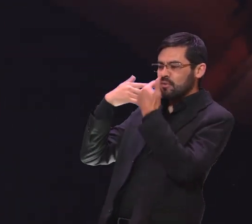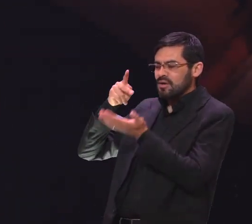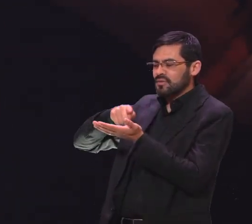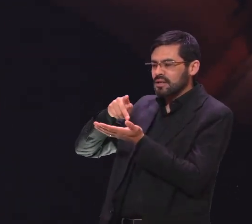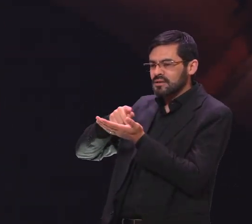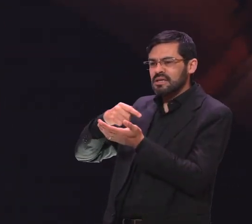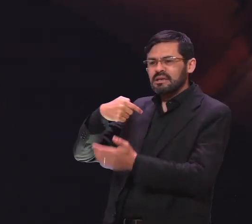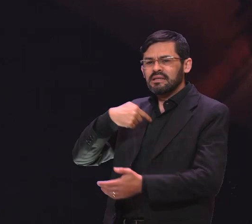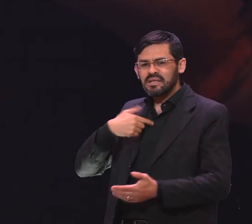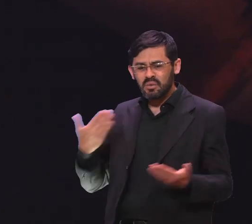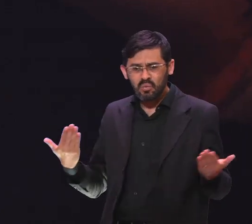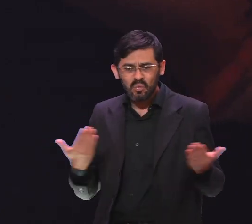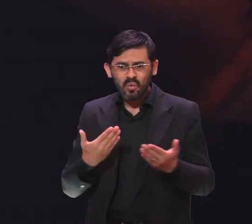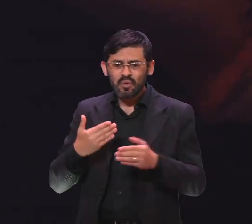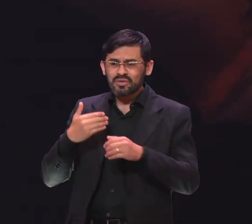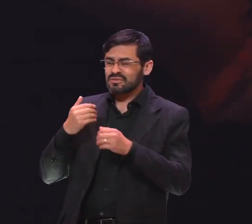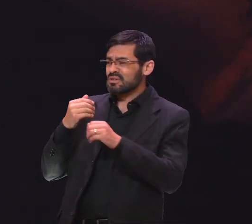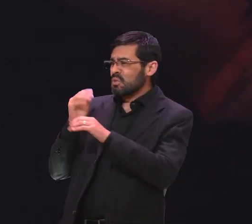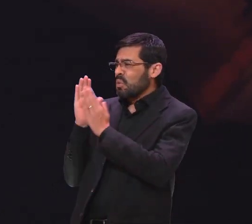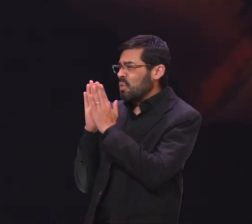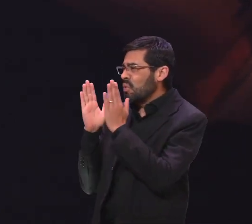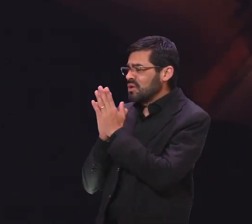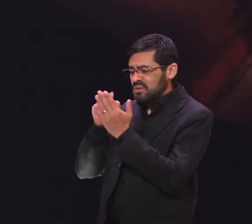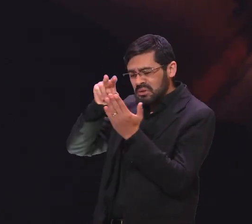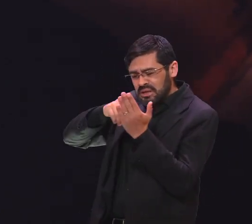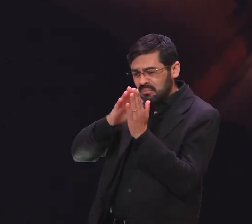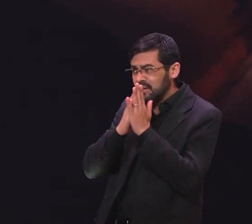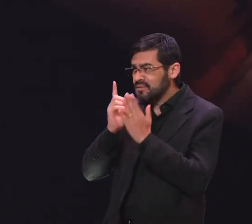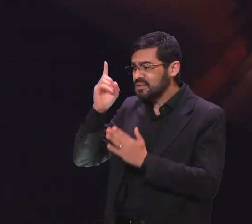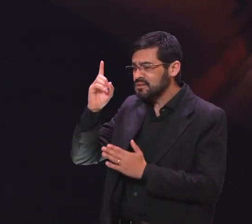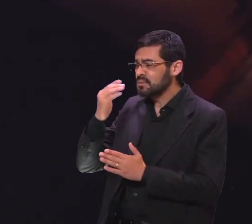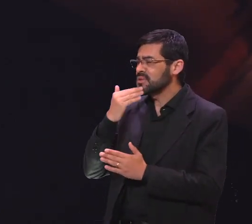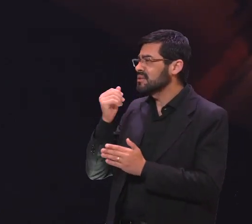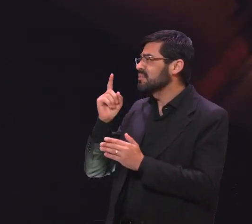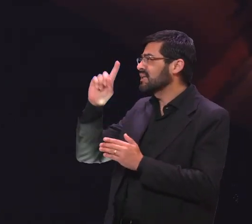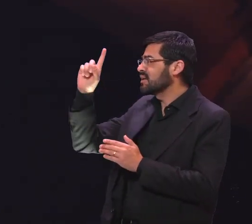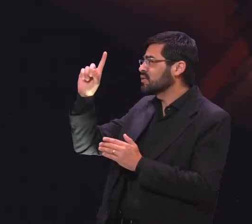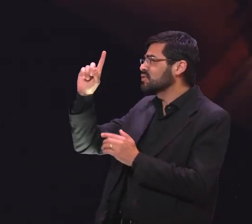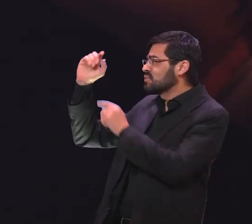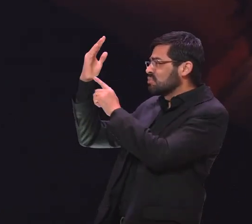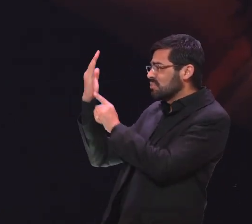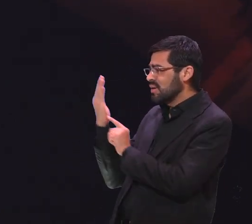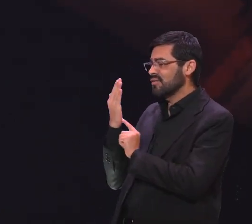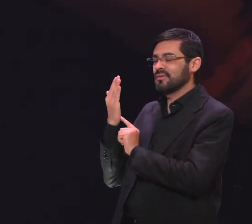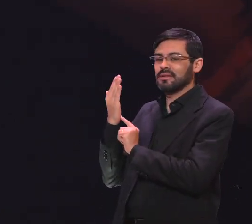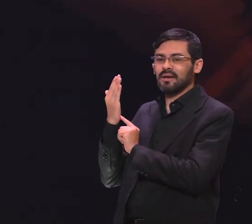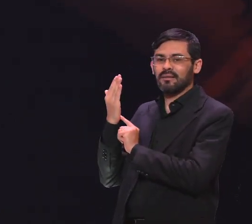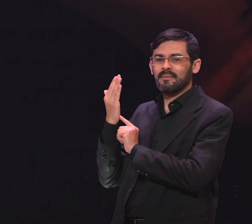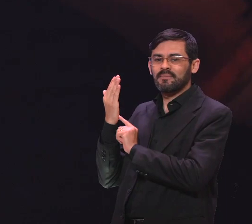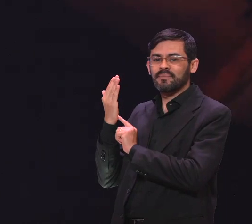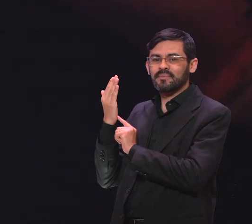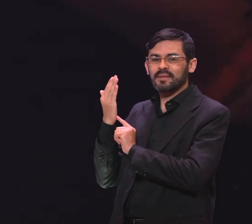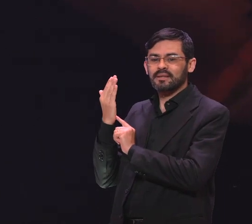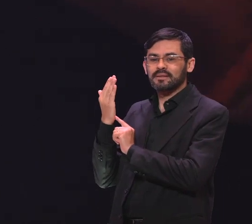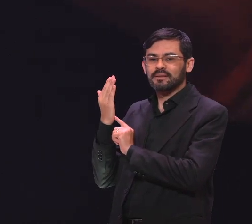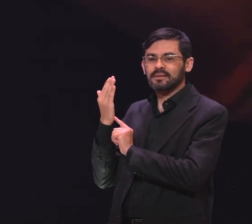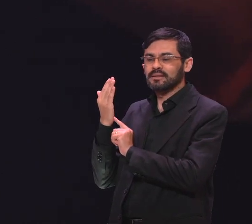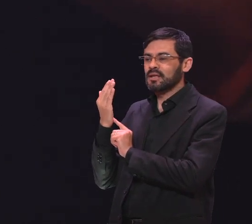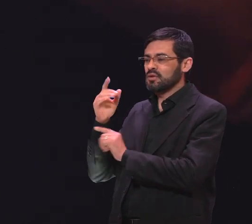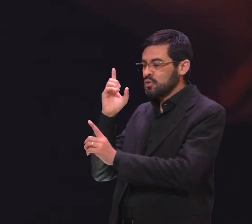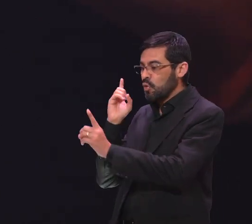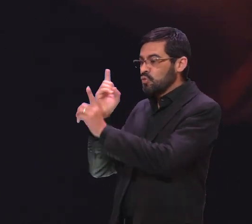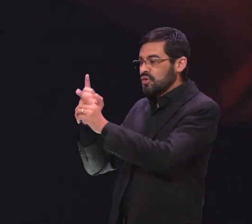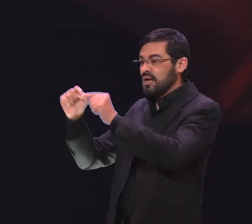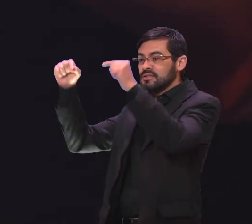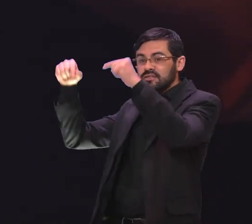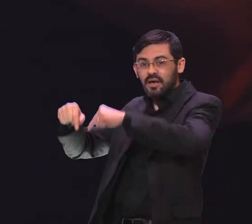eu estava hoje falando com Deus, lendo a palavra, e eu pedi para Deus um sinal, que eu te